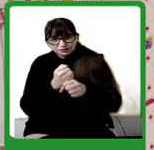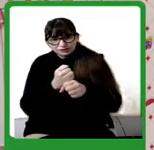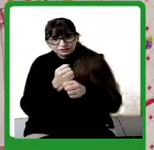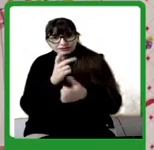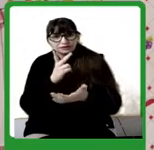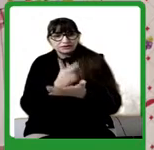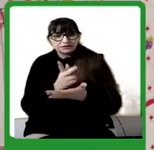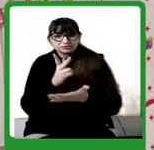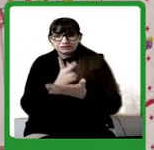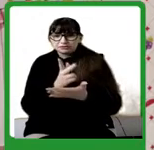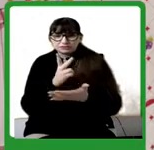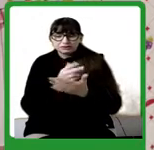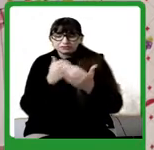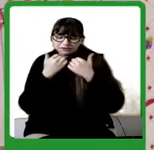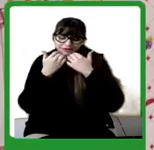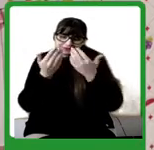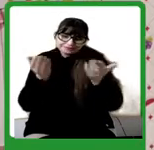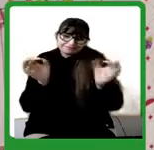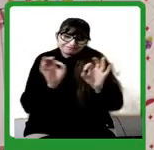nada também, né?